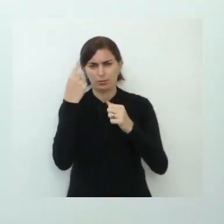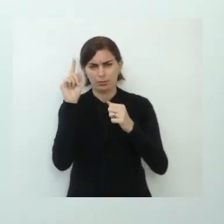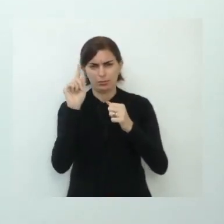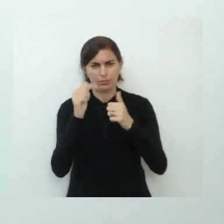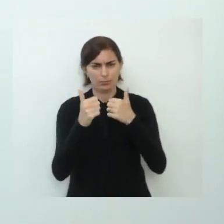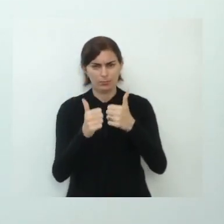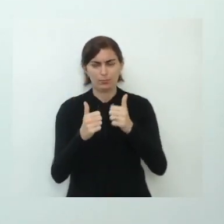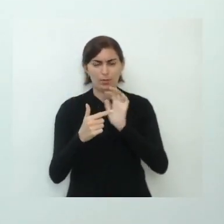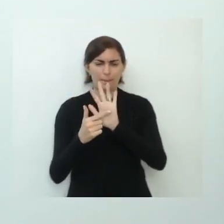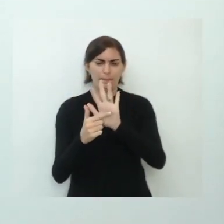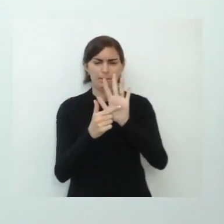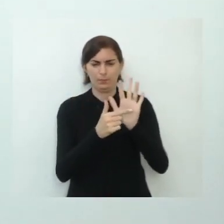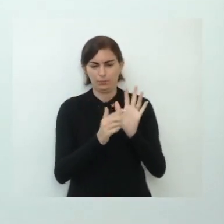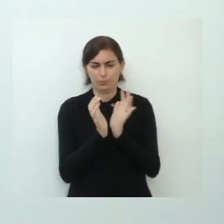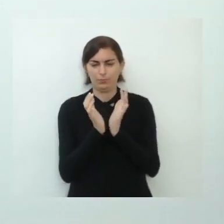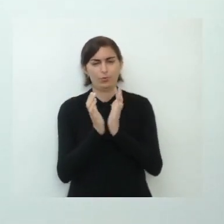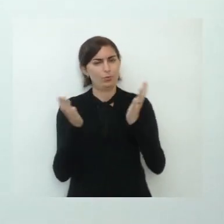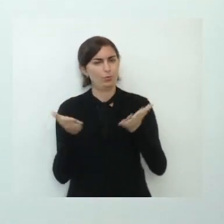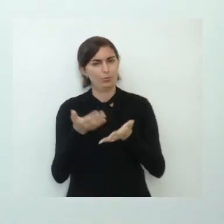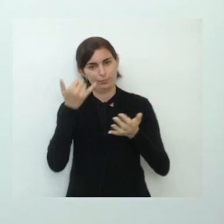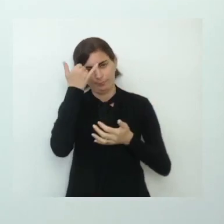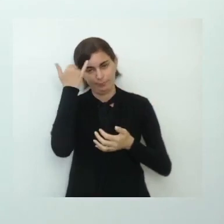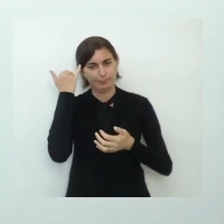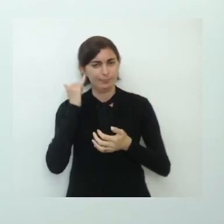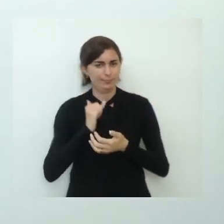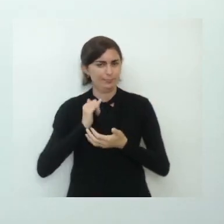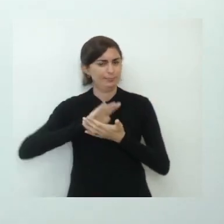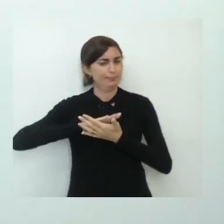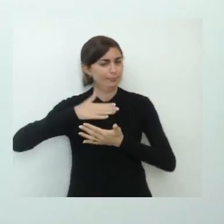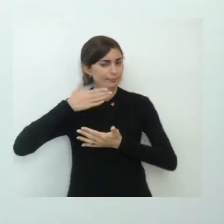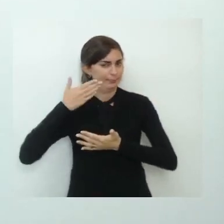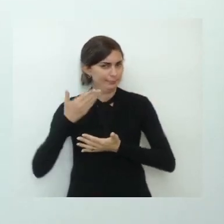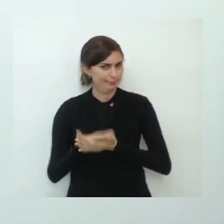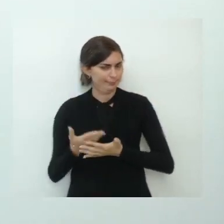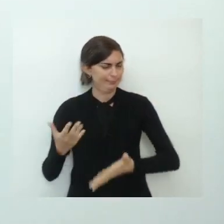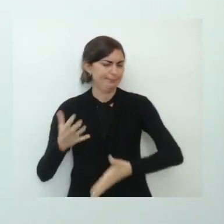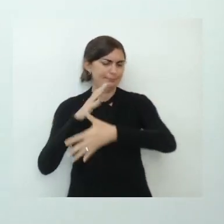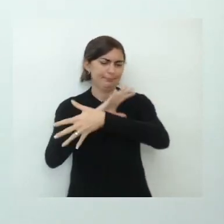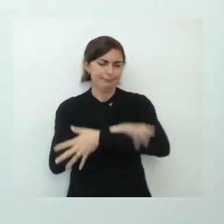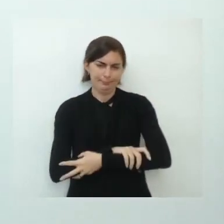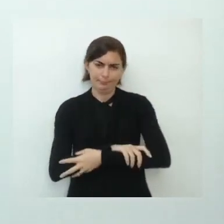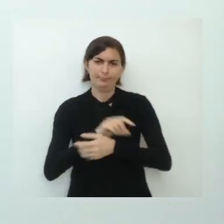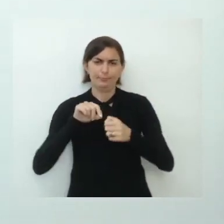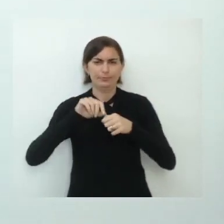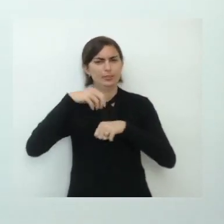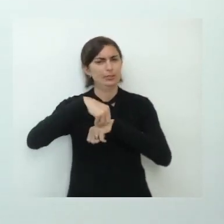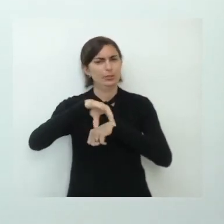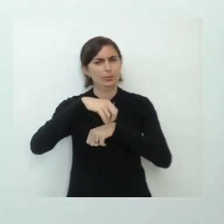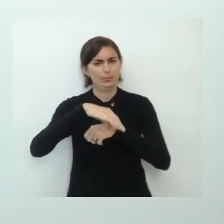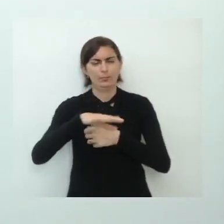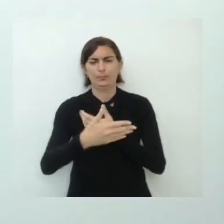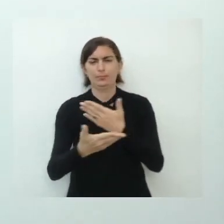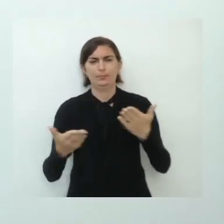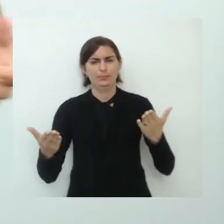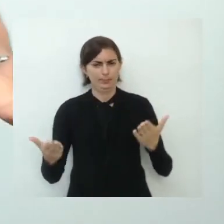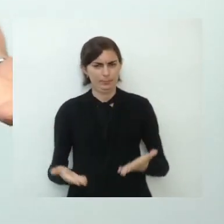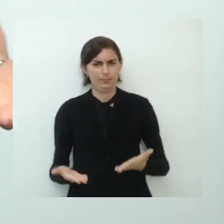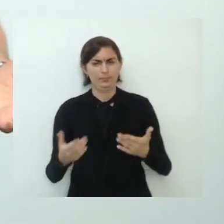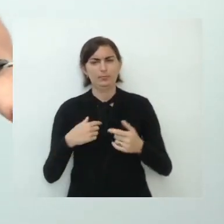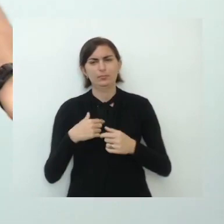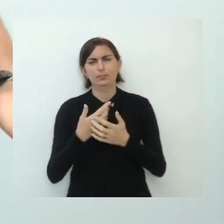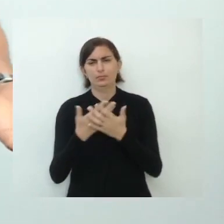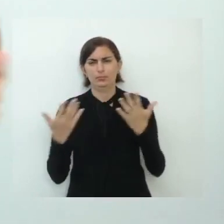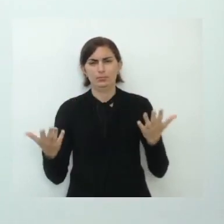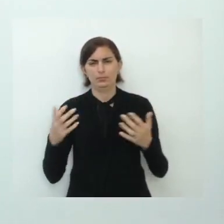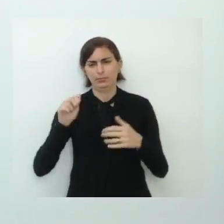Vou apresentar a nossa equipe de hoje, nós estamos com a Isabela. Isabela, nossa parceiraça, tá fazendo a transcrição aí para vocês. E é